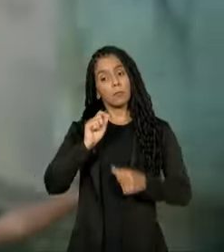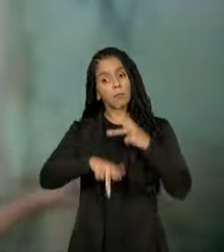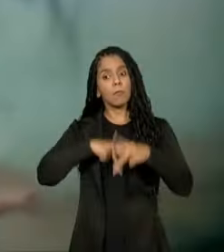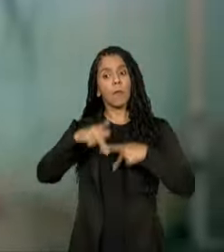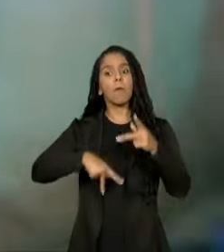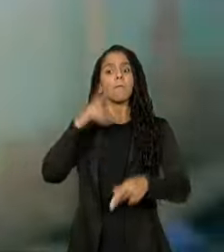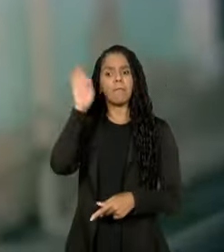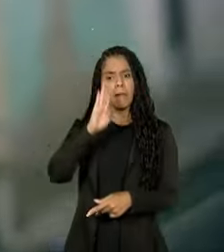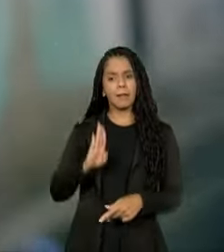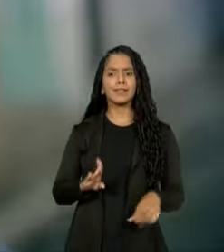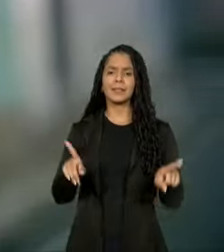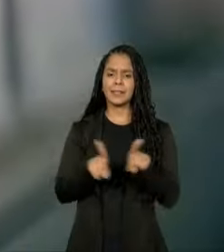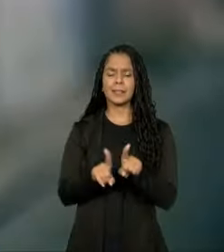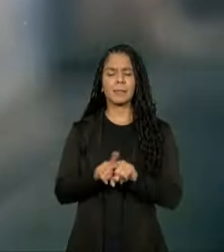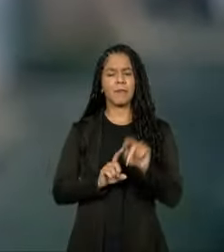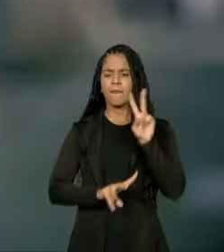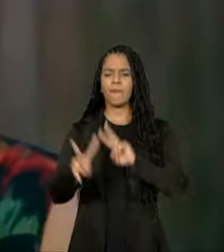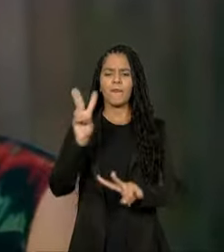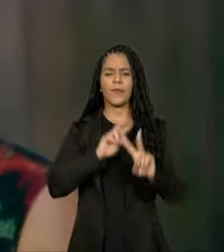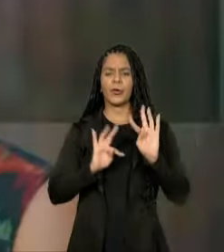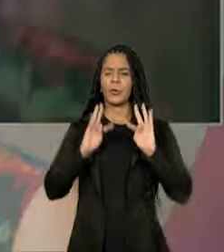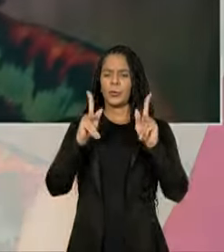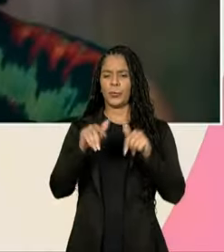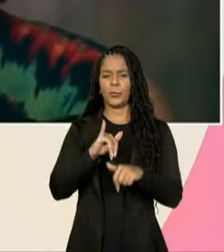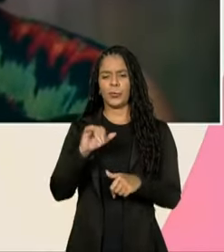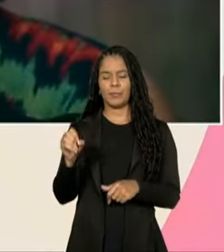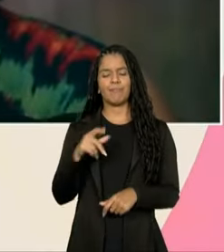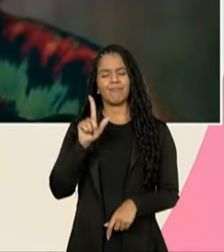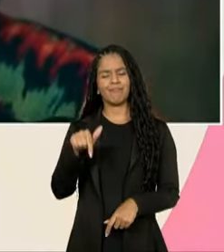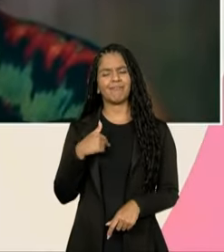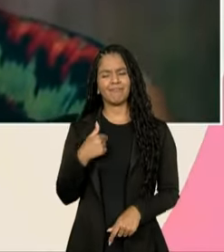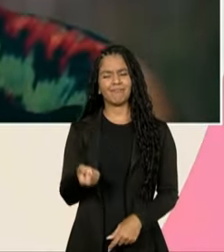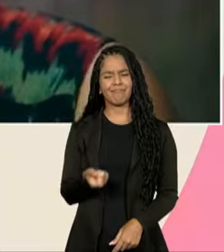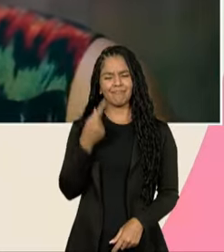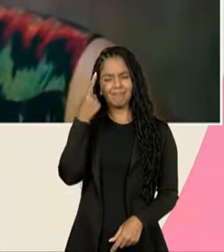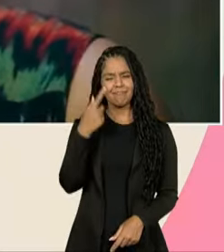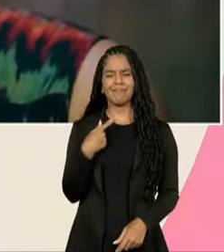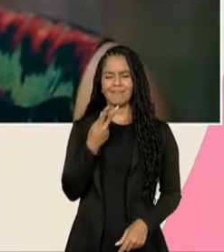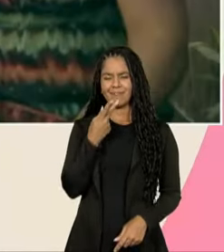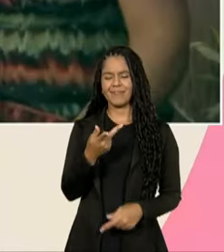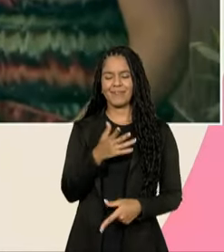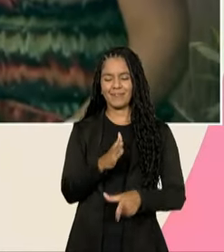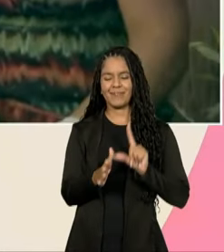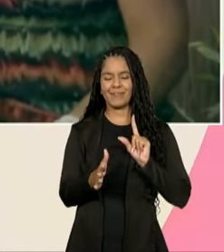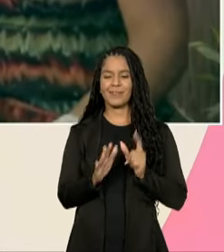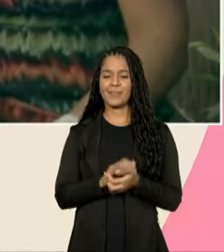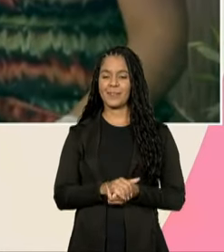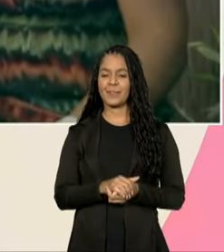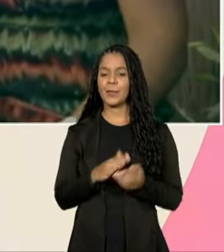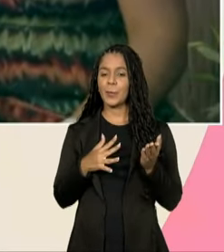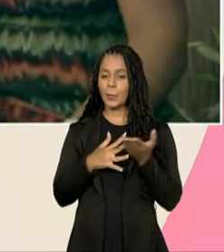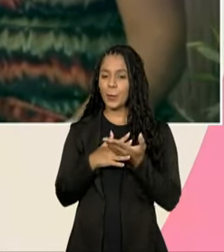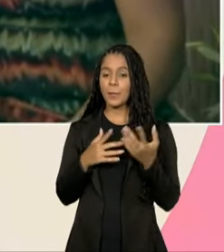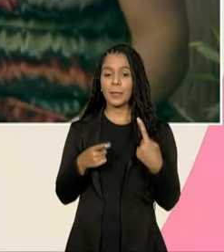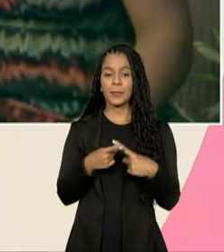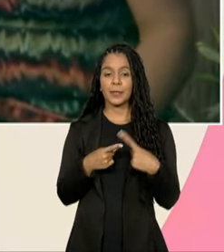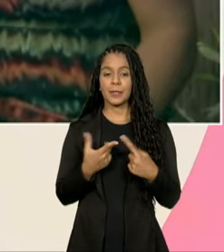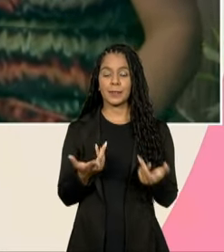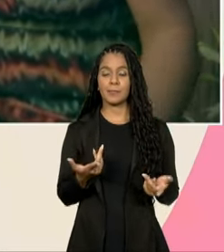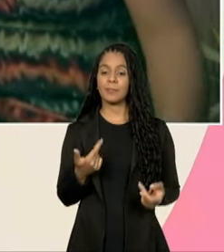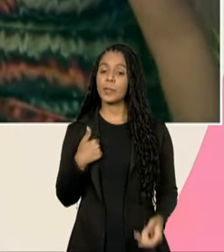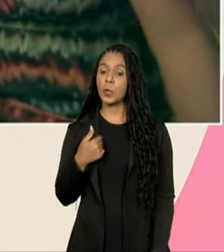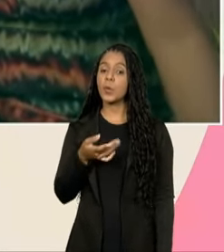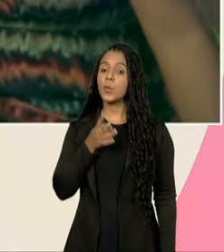brasileiro também, que está vendo tudo isso. É um exercício muito estranho, eu estava falando isso aqui antes, aqui no intervalo, assim, porque